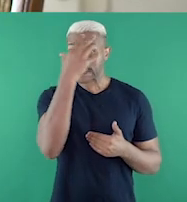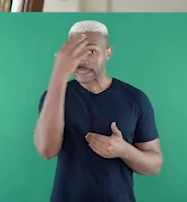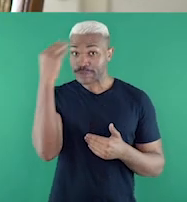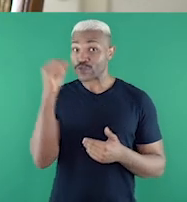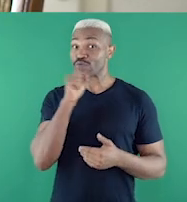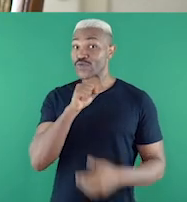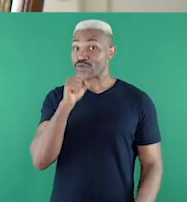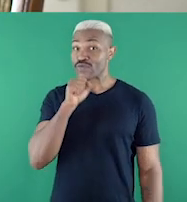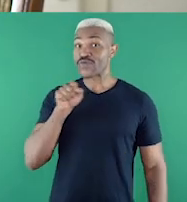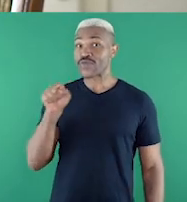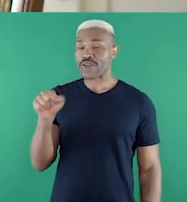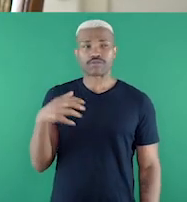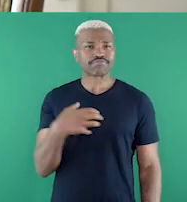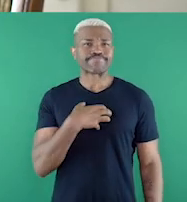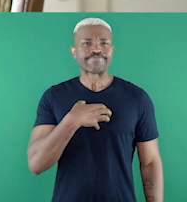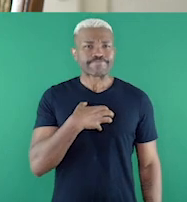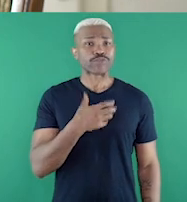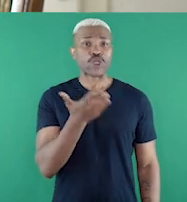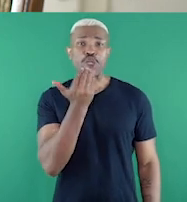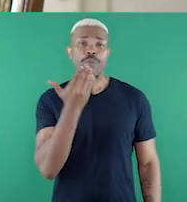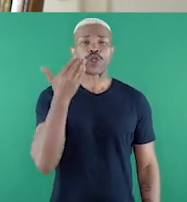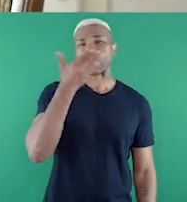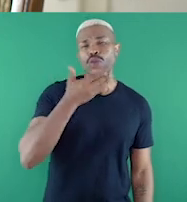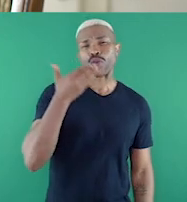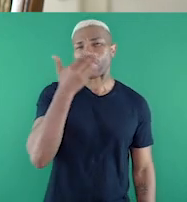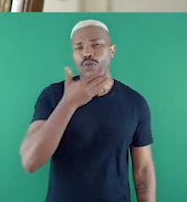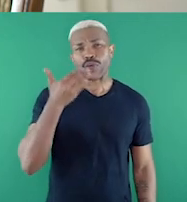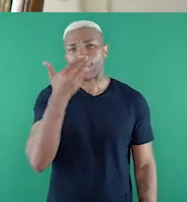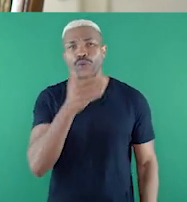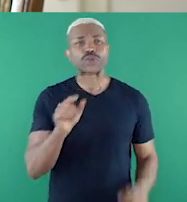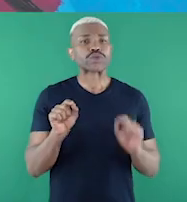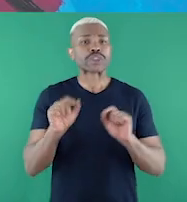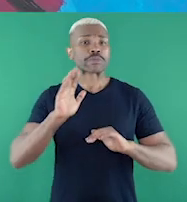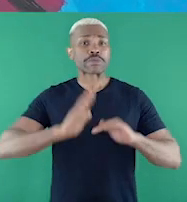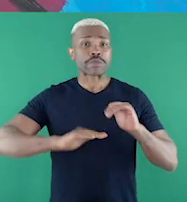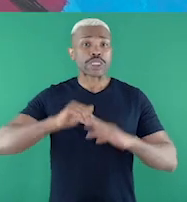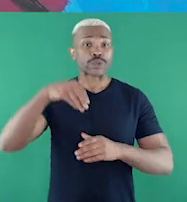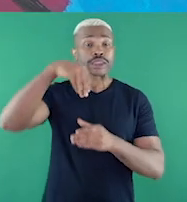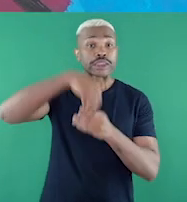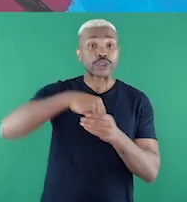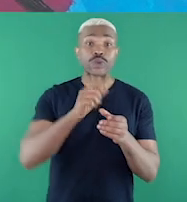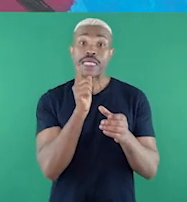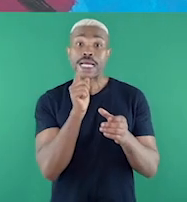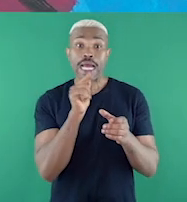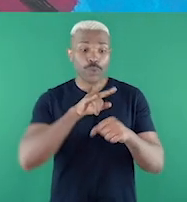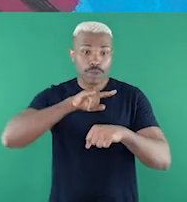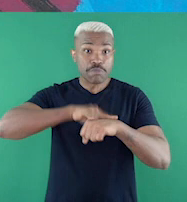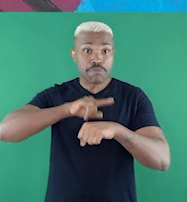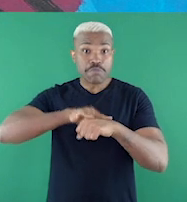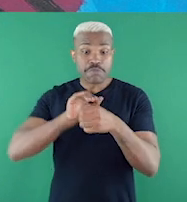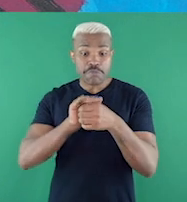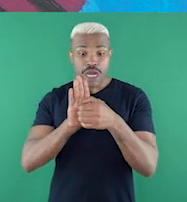avó, ela começa a ter ímpetos de querer comer muitos docinhos, de querer colocar a mão dentro da água do vaso